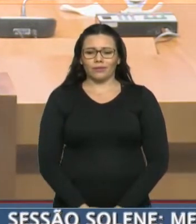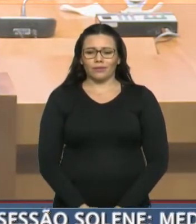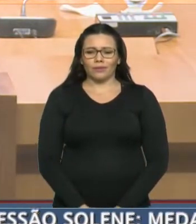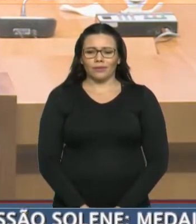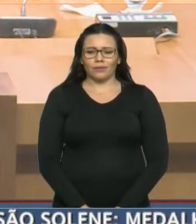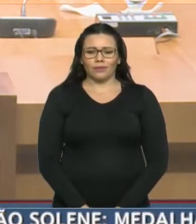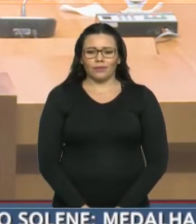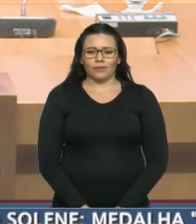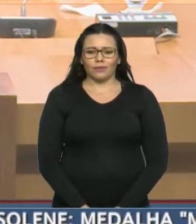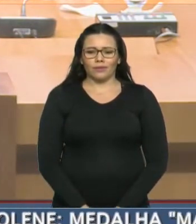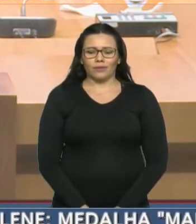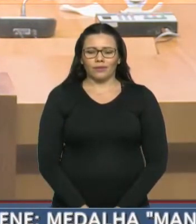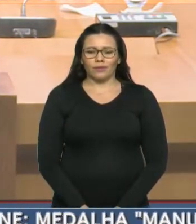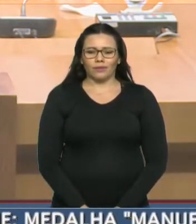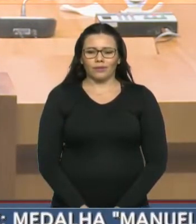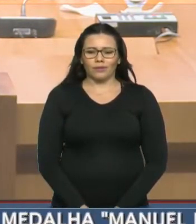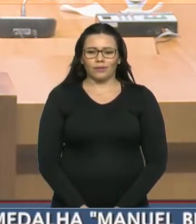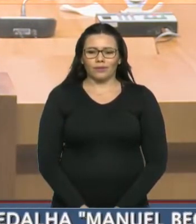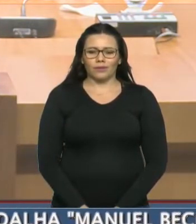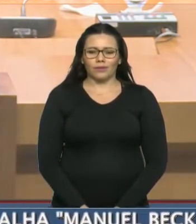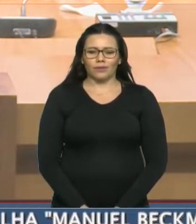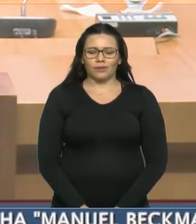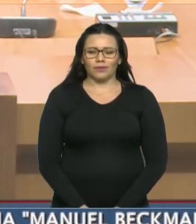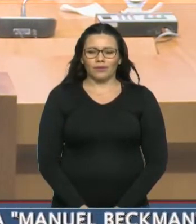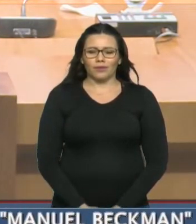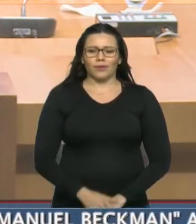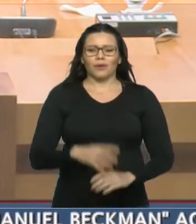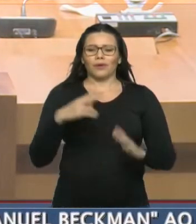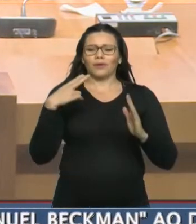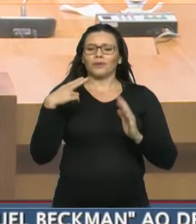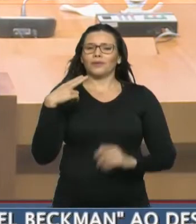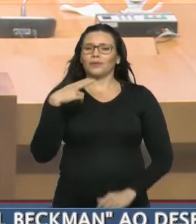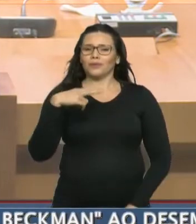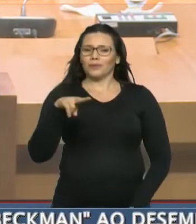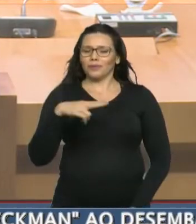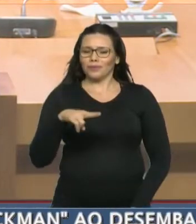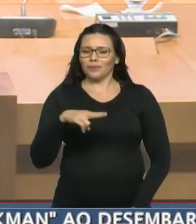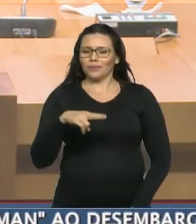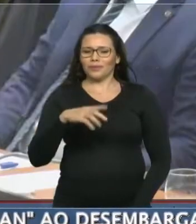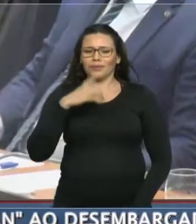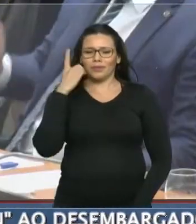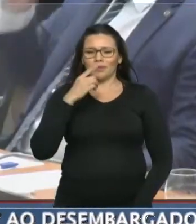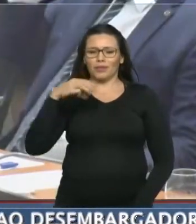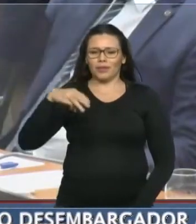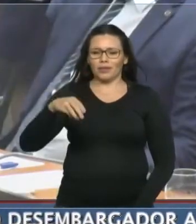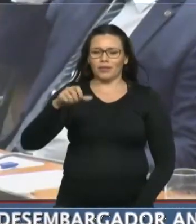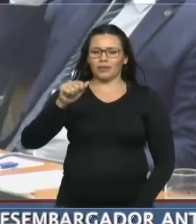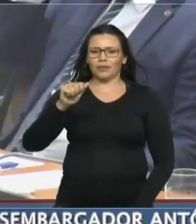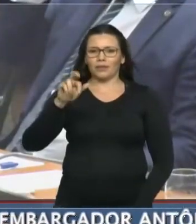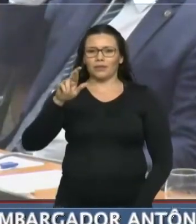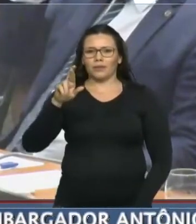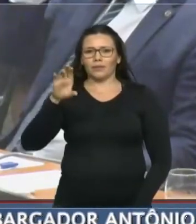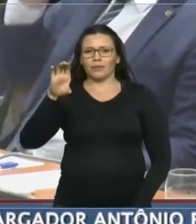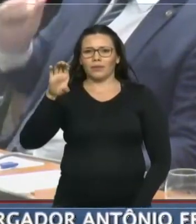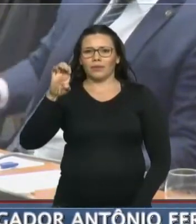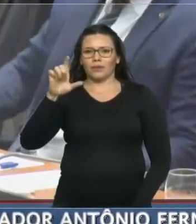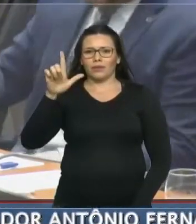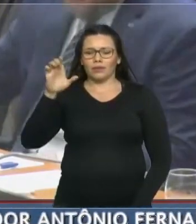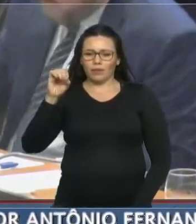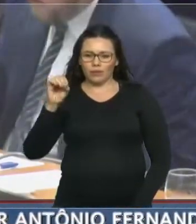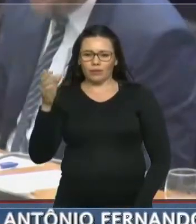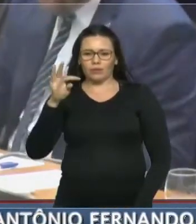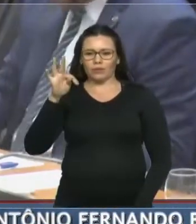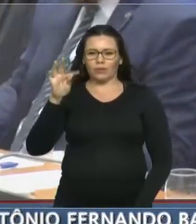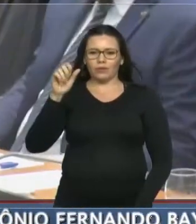o sempre deputado Marcelo Tavares, chefe da Casa Civil, que aqui representa o governador